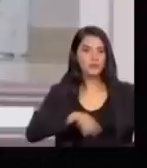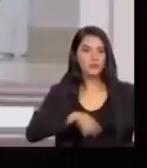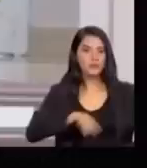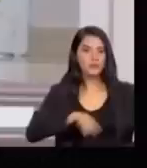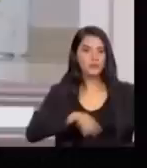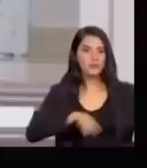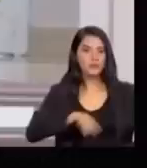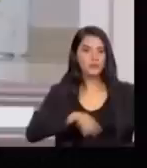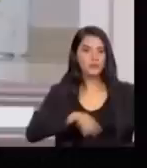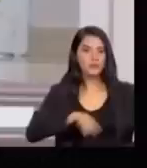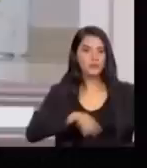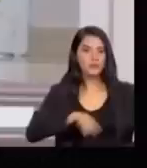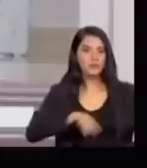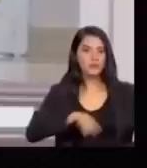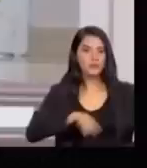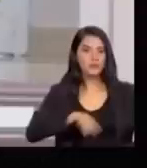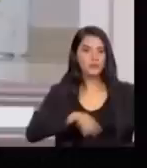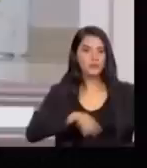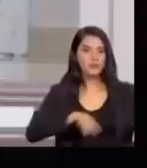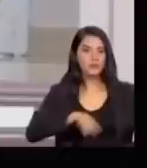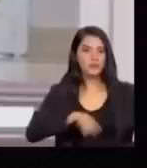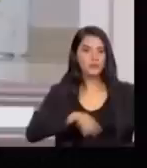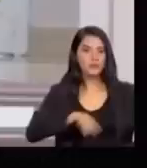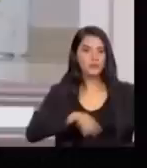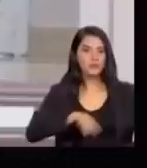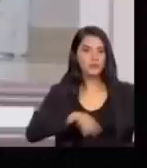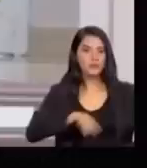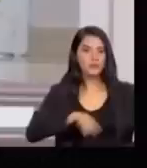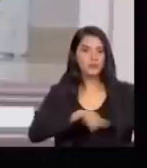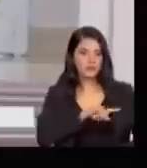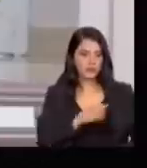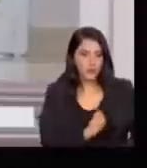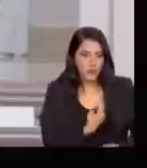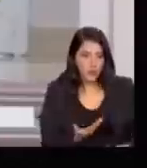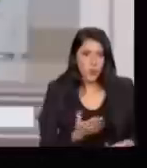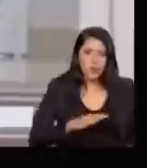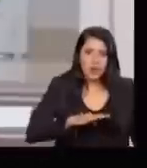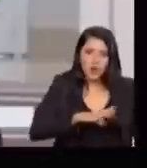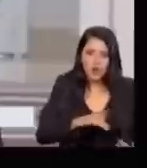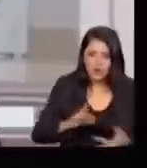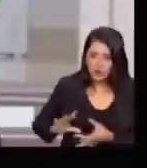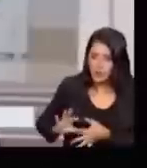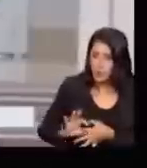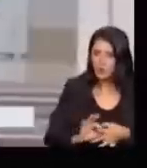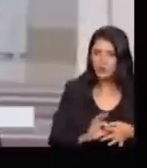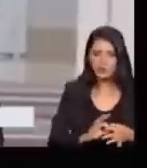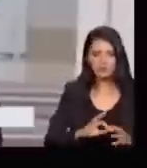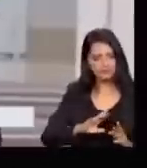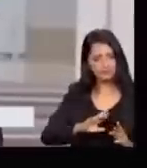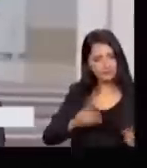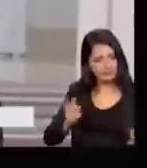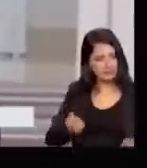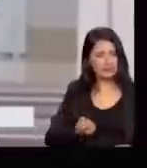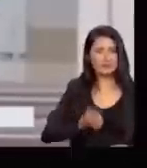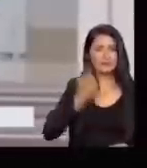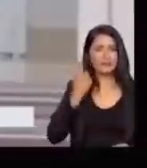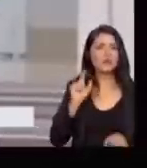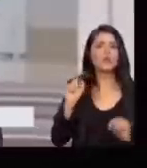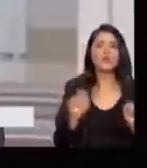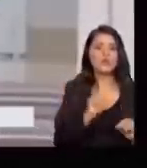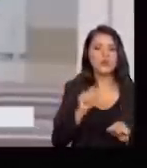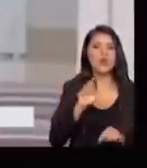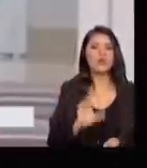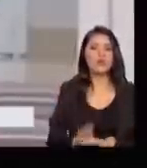um monte de besteira e aqui ele fala mas vou tentar explicar para você o que ele fala o Conselho de Segurança da